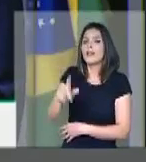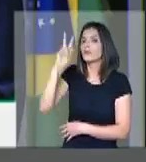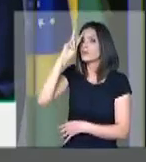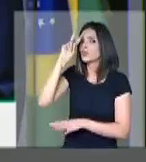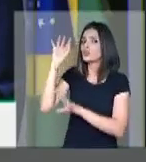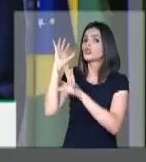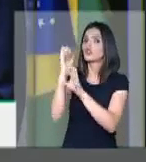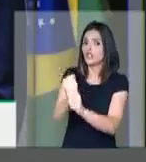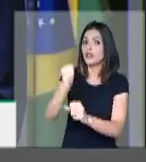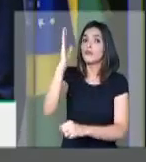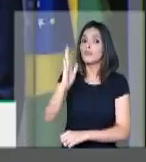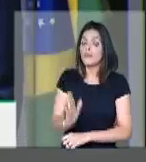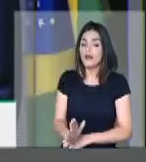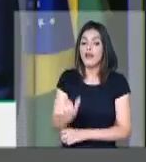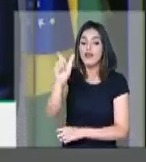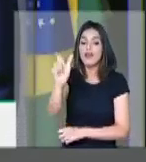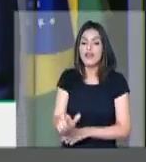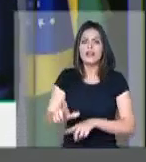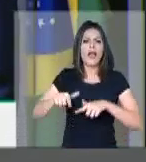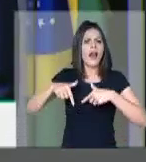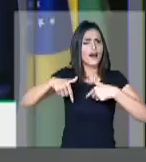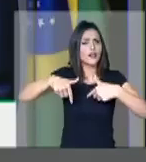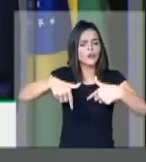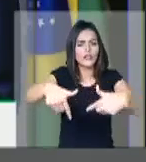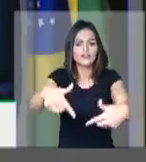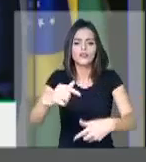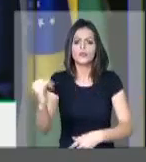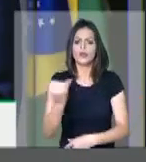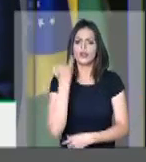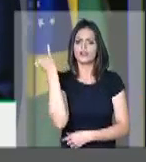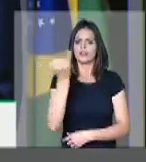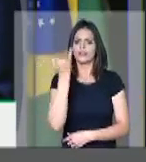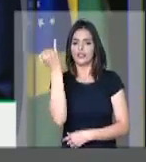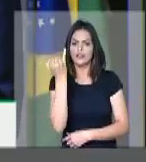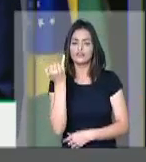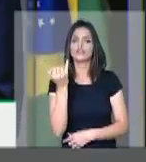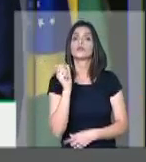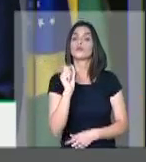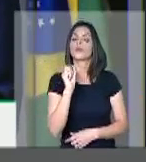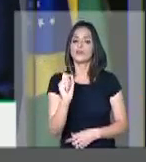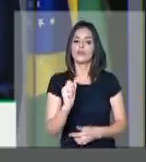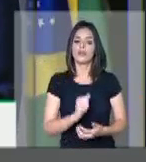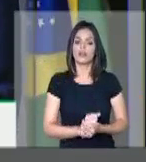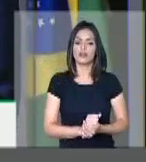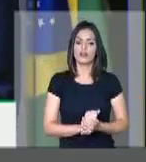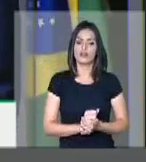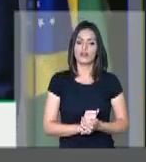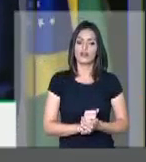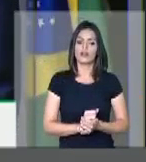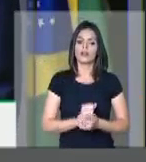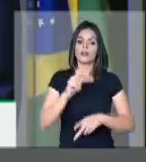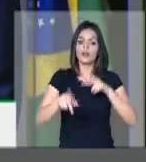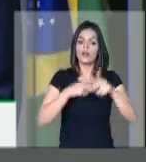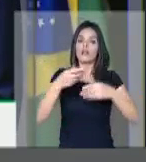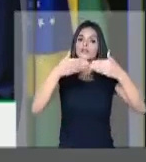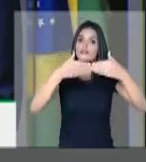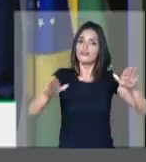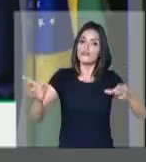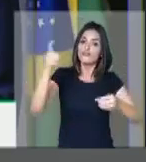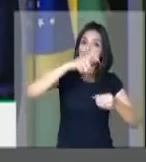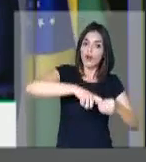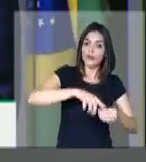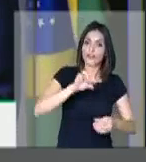foi para quem teve uma atuação relevante da população do processo de abertura